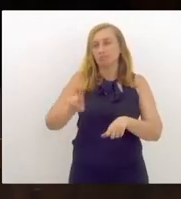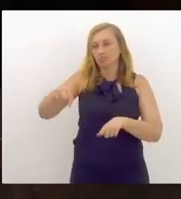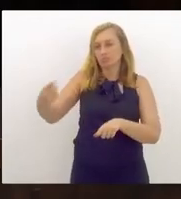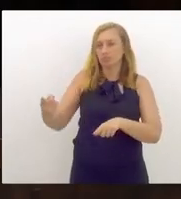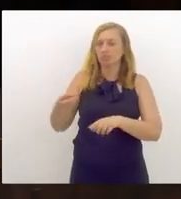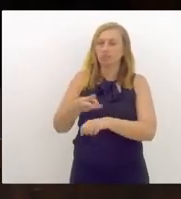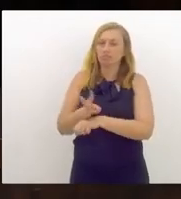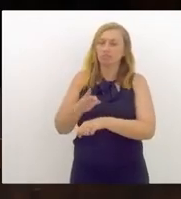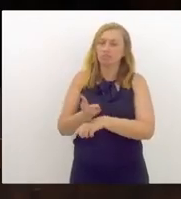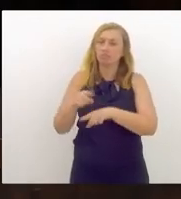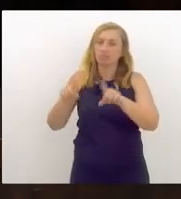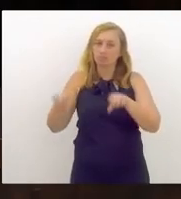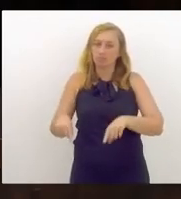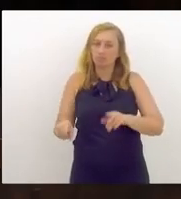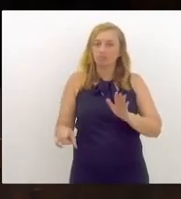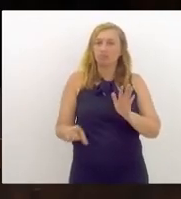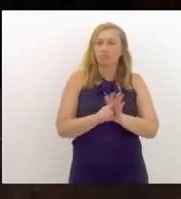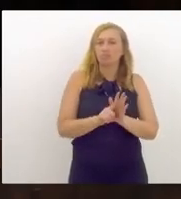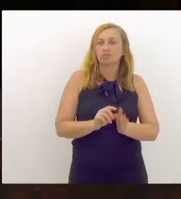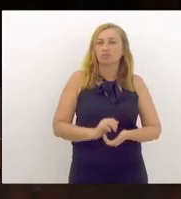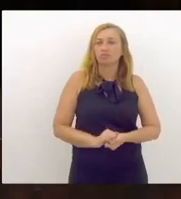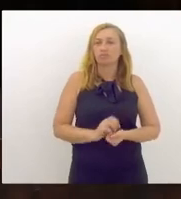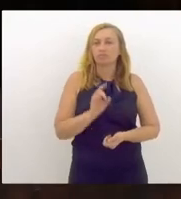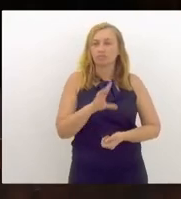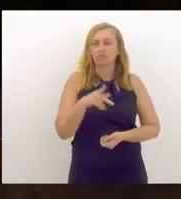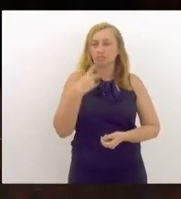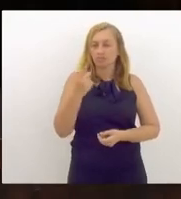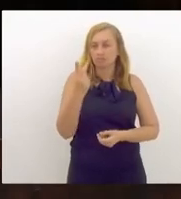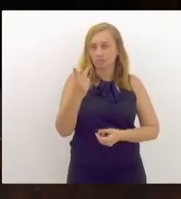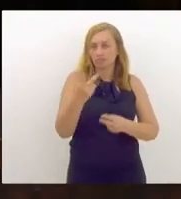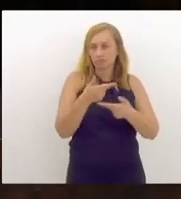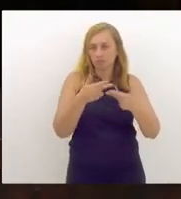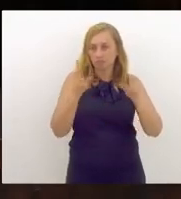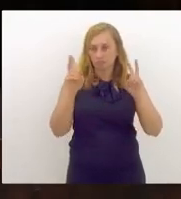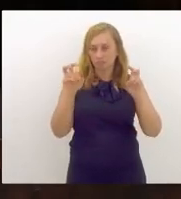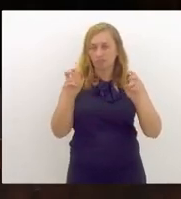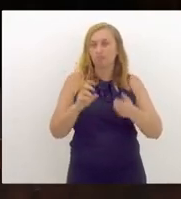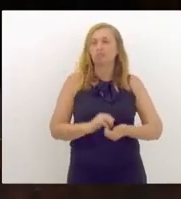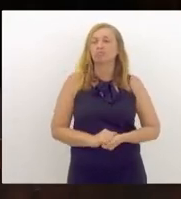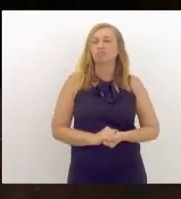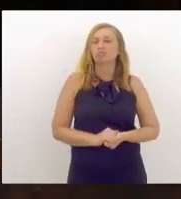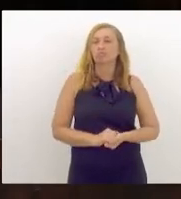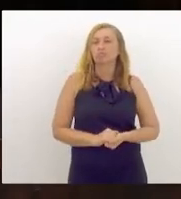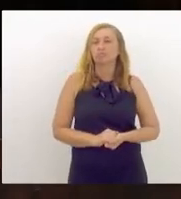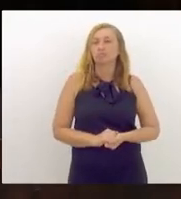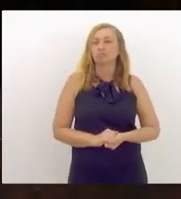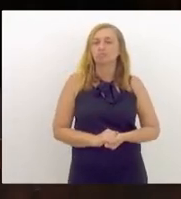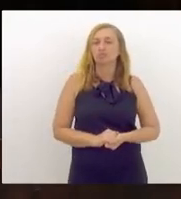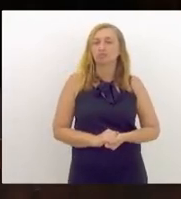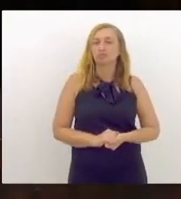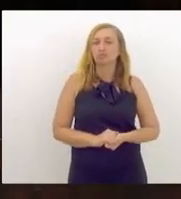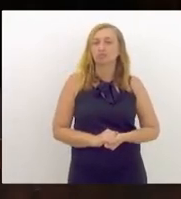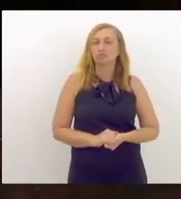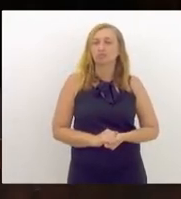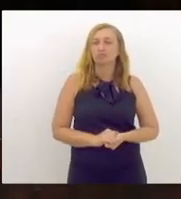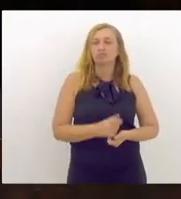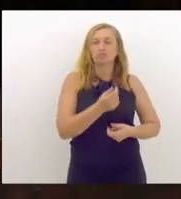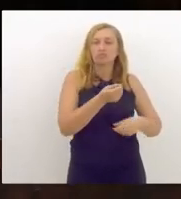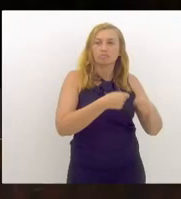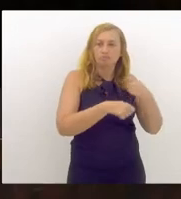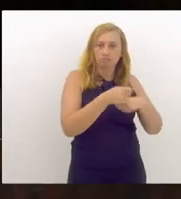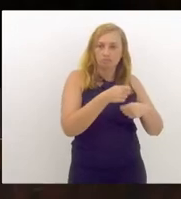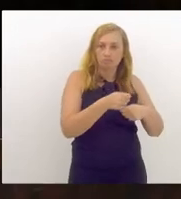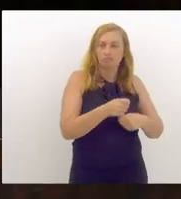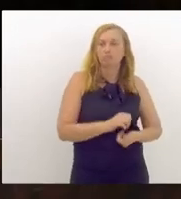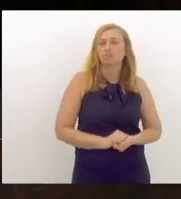a terceirização a legislação de terceirização só para citar dois casos que eu considero os mais graves que é a o negociado sobre legislatos